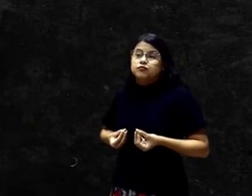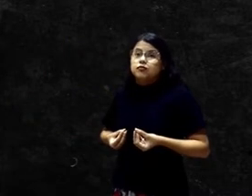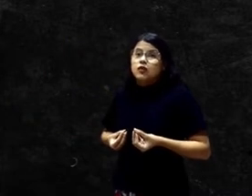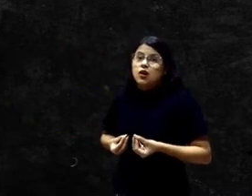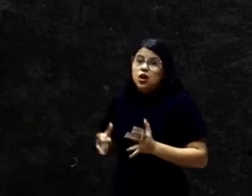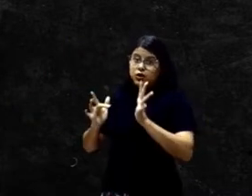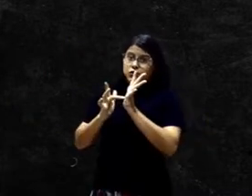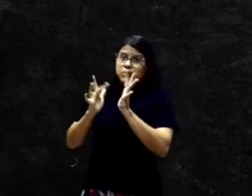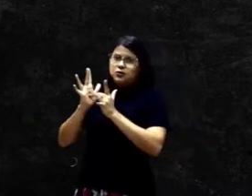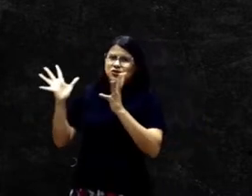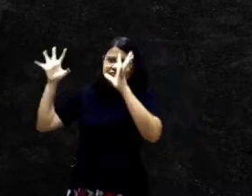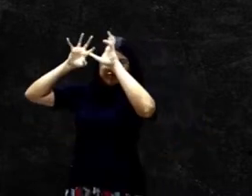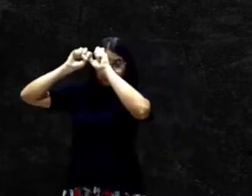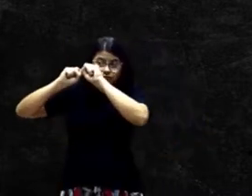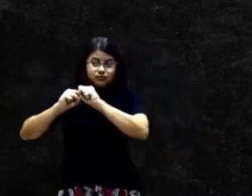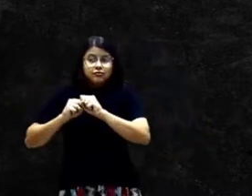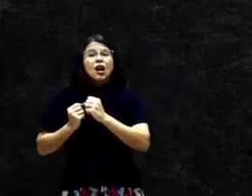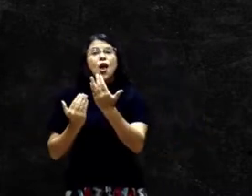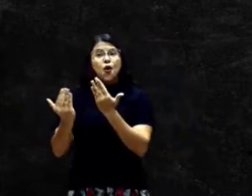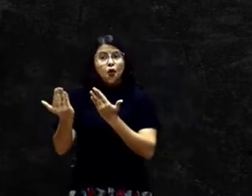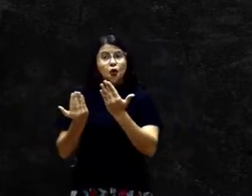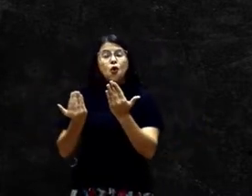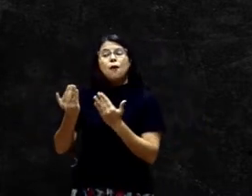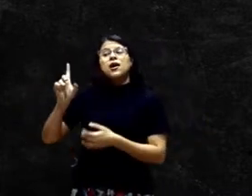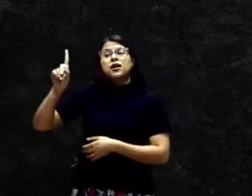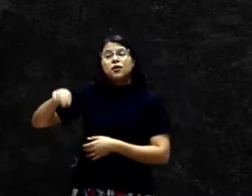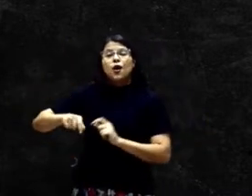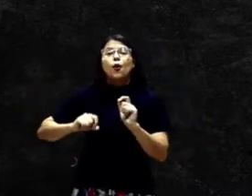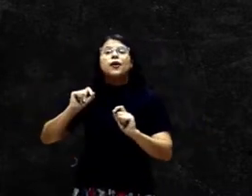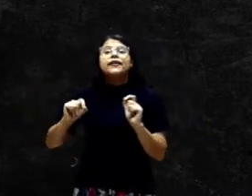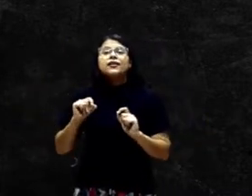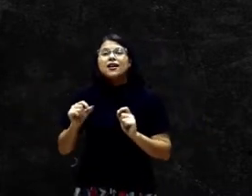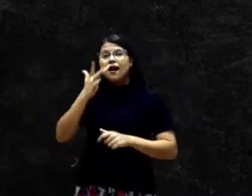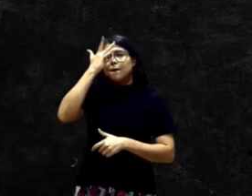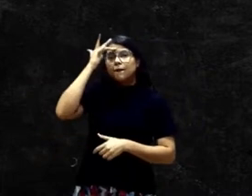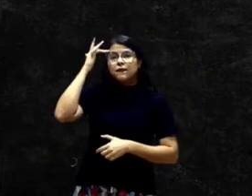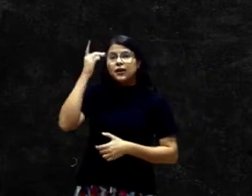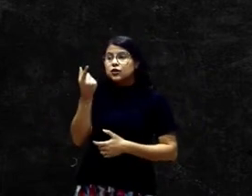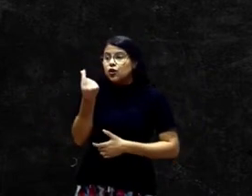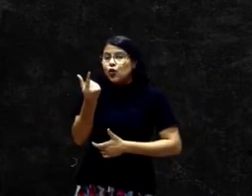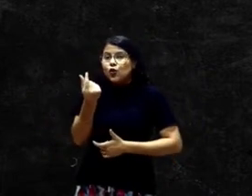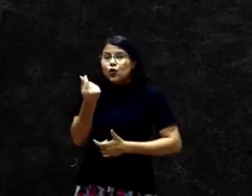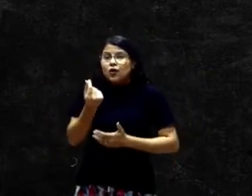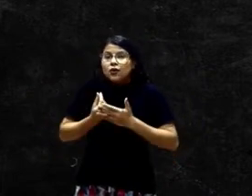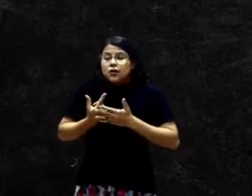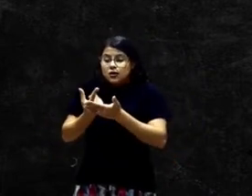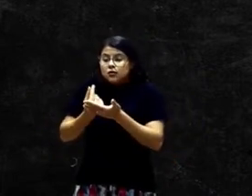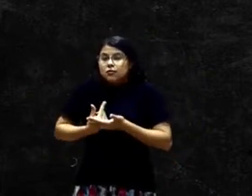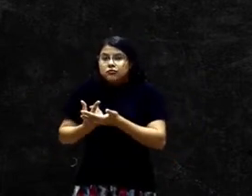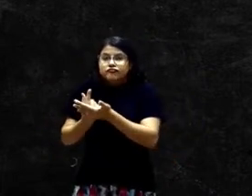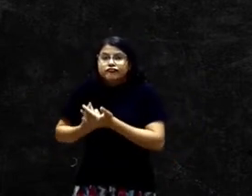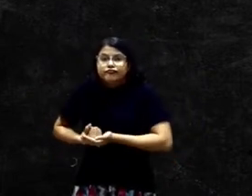Assim é o que ajunta tesouros para si mesmo, mas não é rico para com